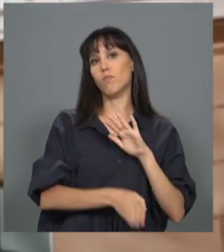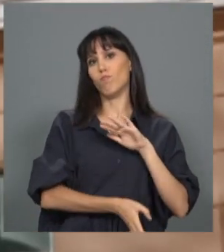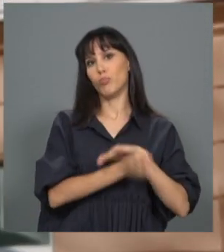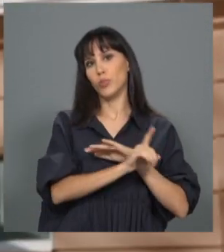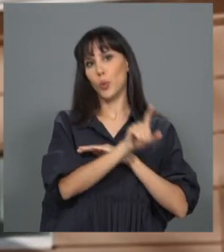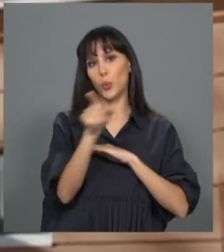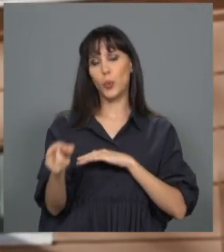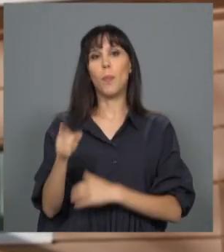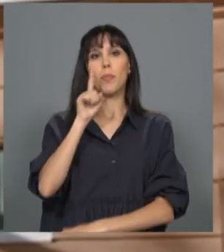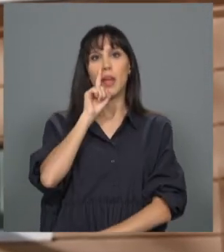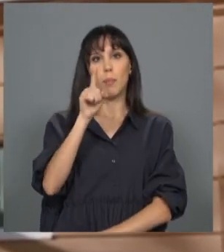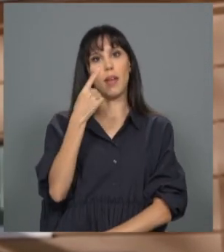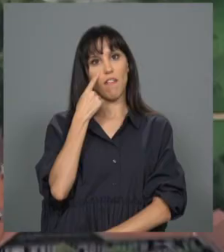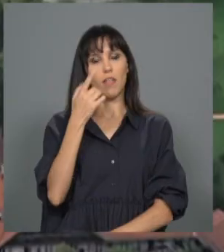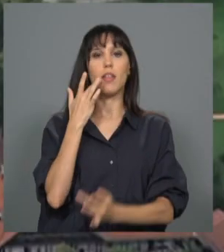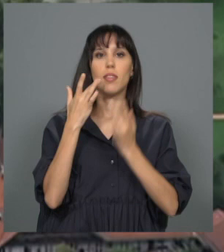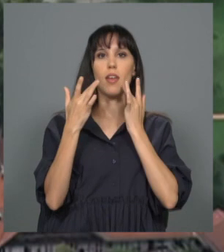ver esta representação.